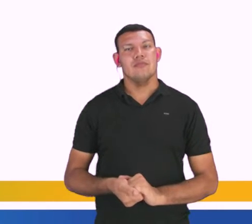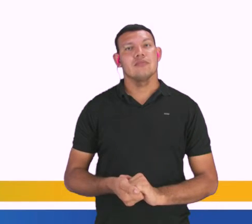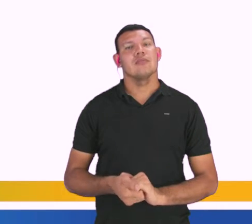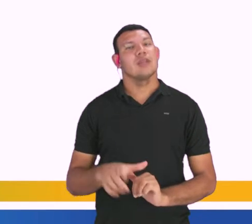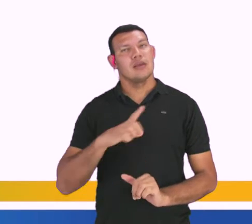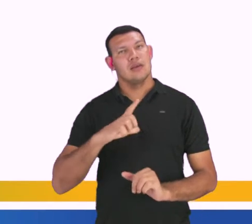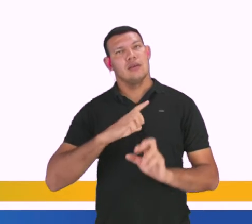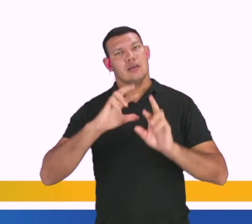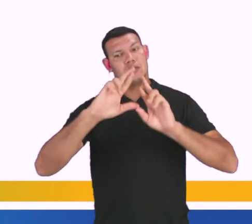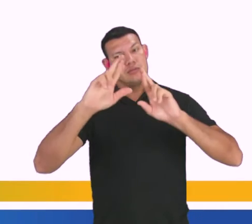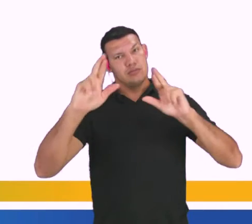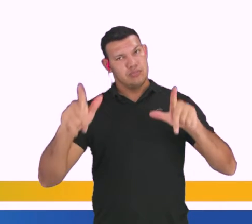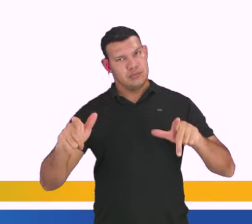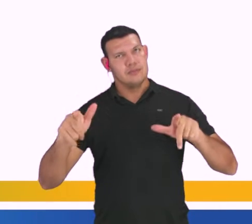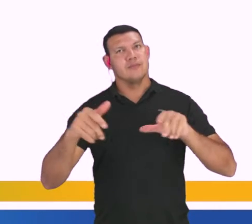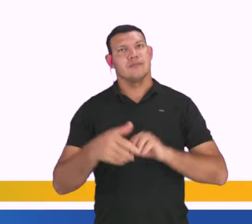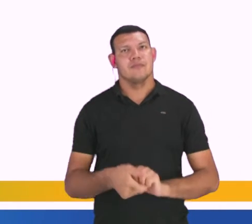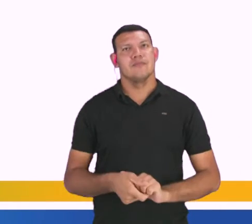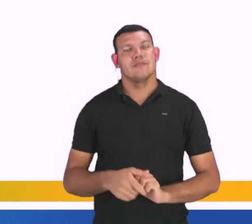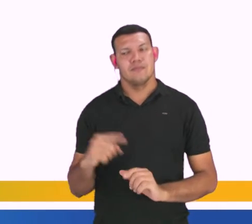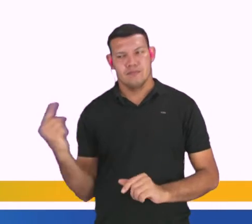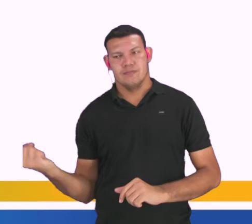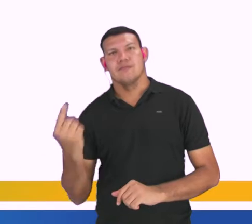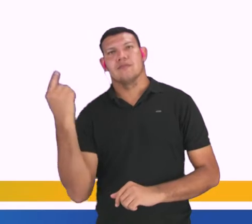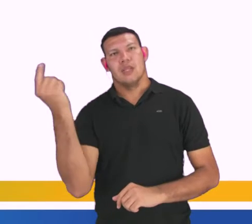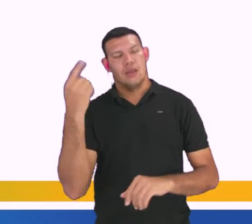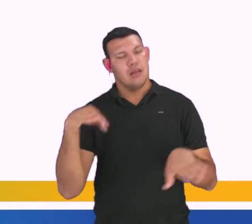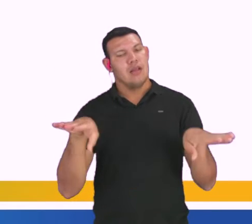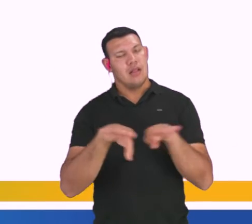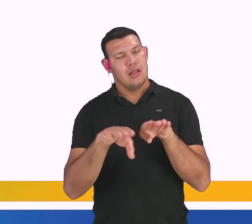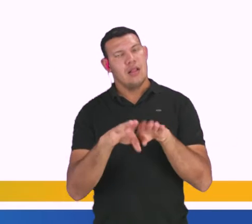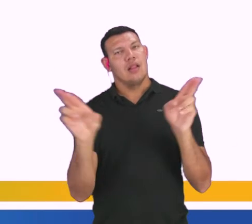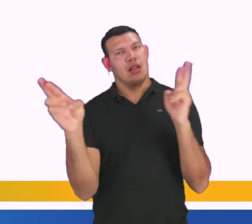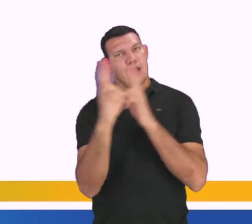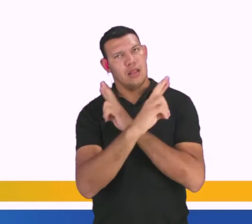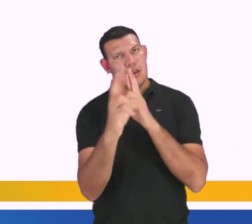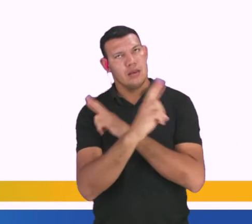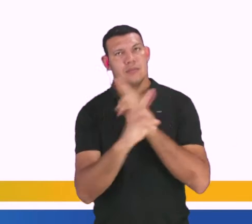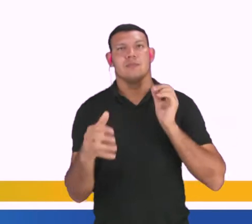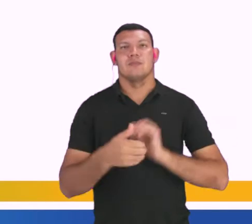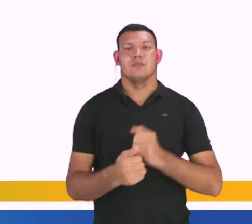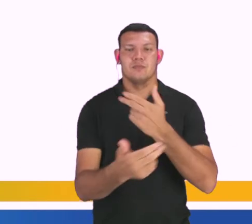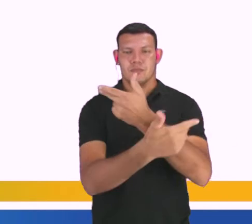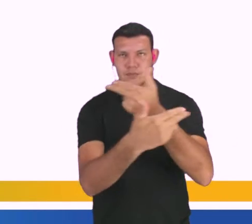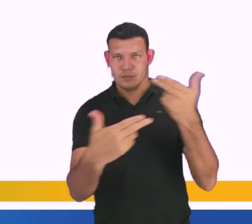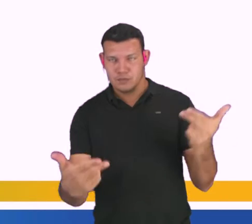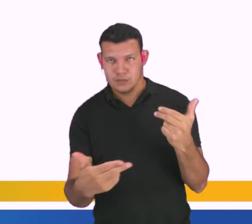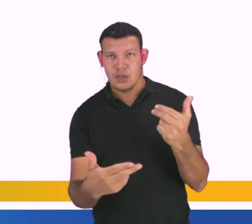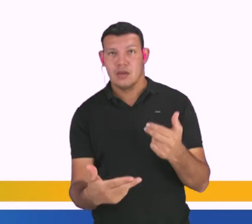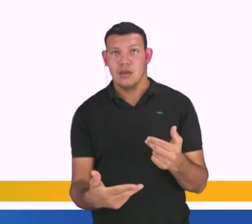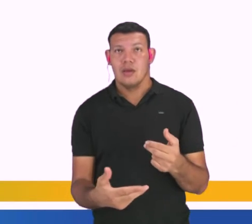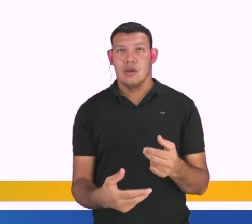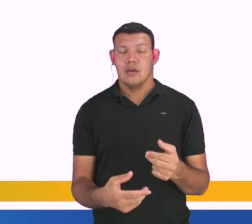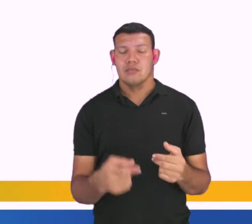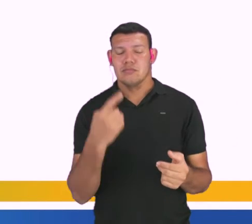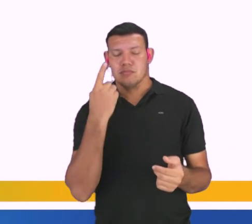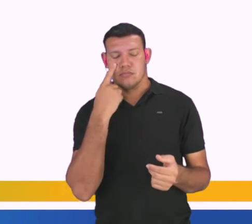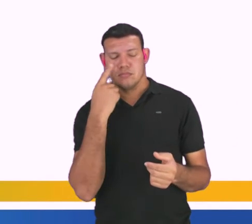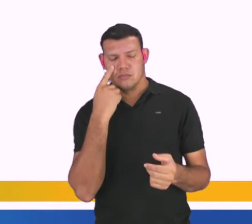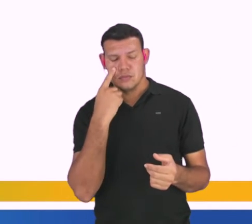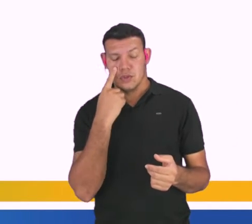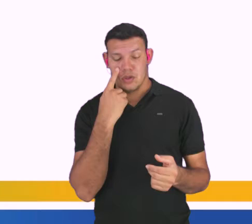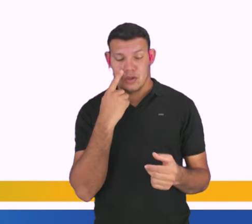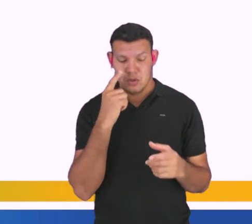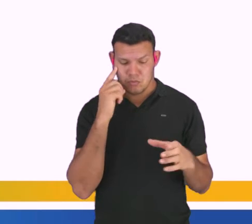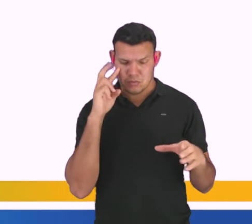essa diferença de pressão, por exemplo, com a altura também, aquele material que está ali, ele, dependendo do ponto que a gente analisar, a